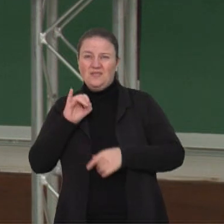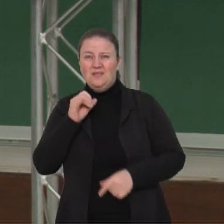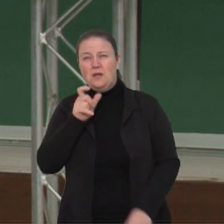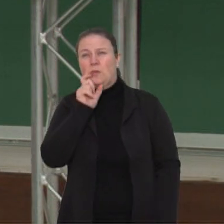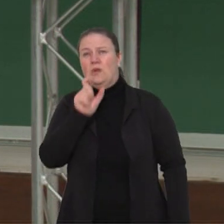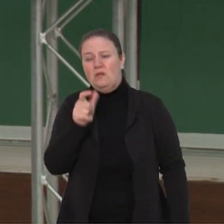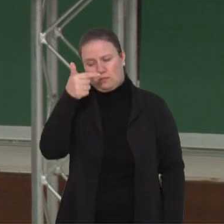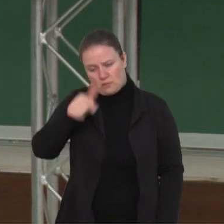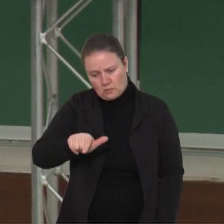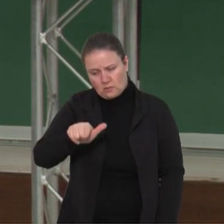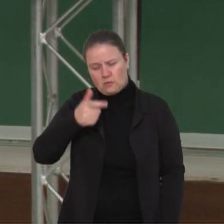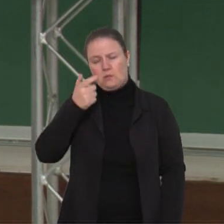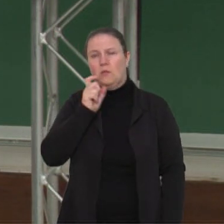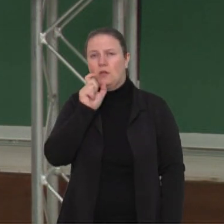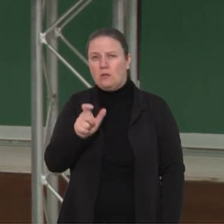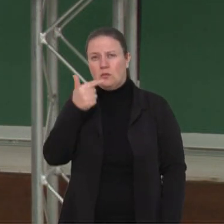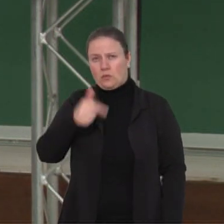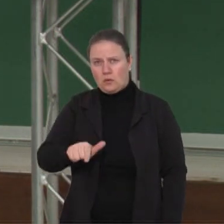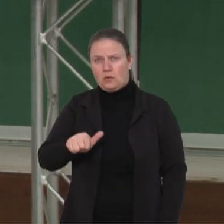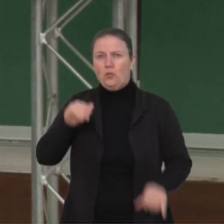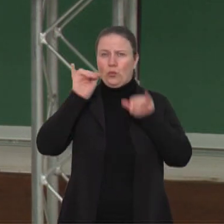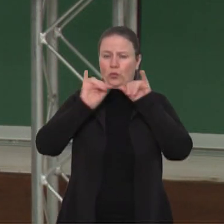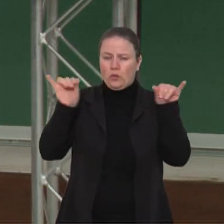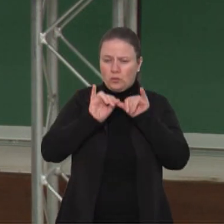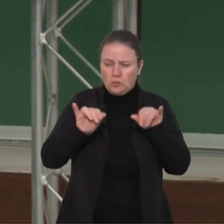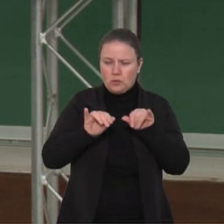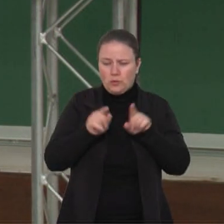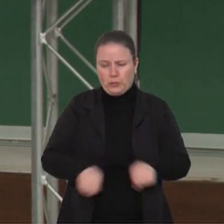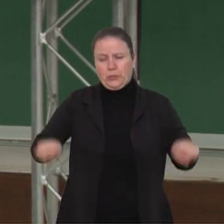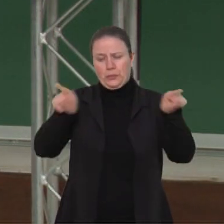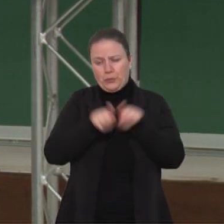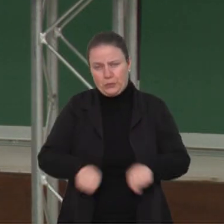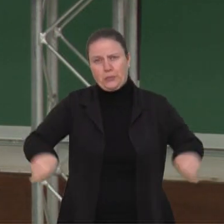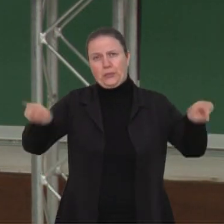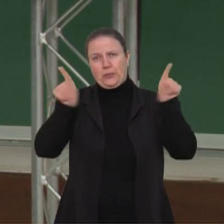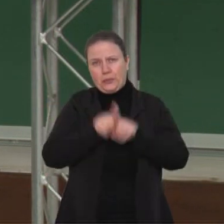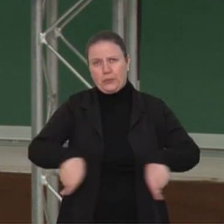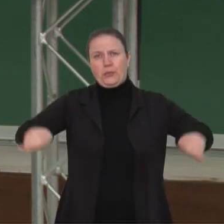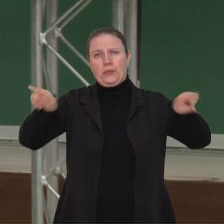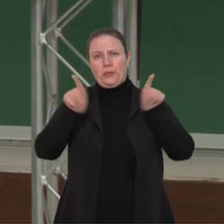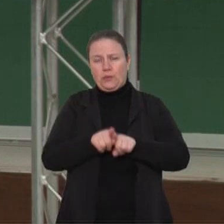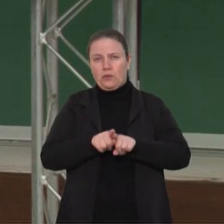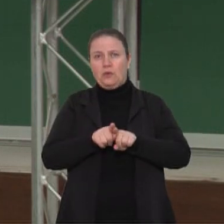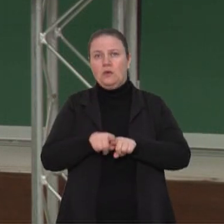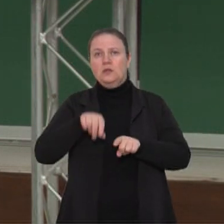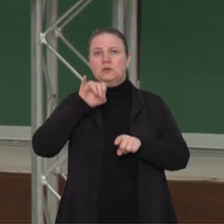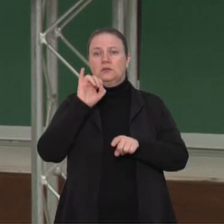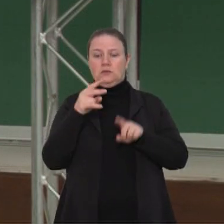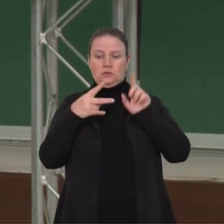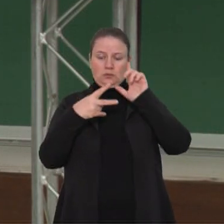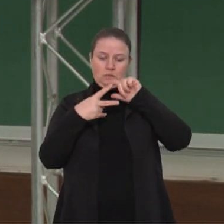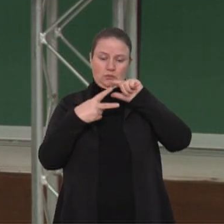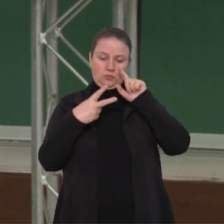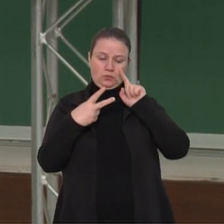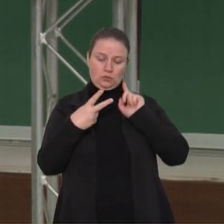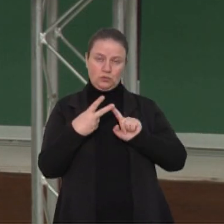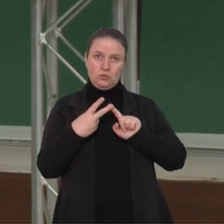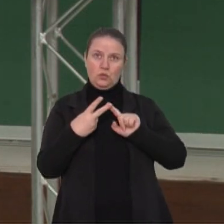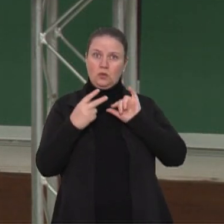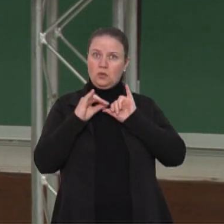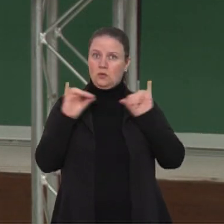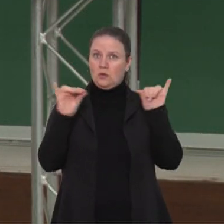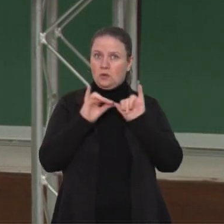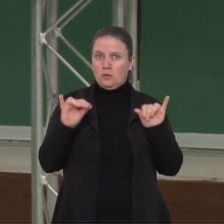a mesma informação sem necessidade, se você não falou lá no começo que ia falar sobre duas informações e falou só